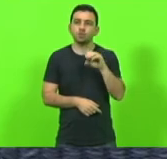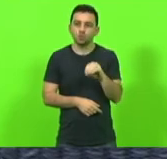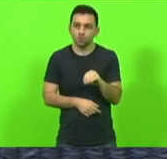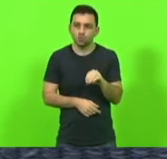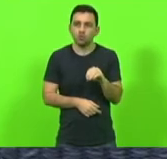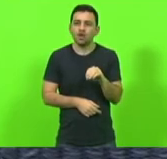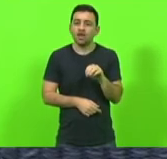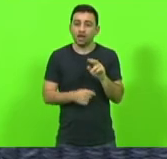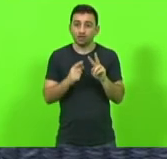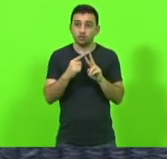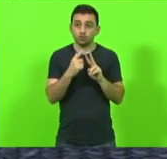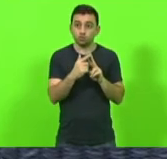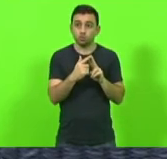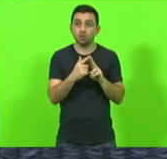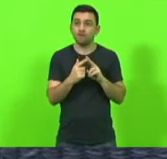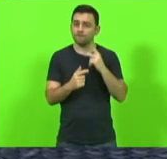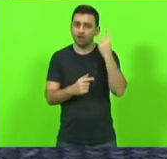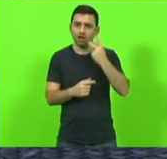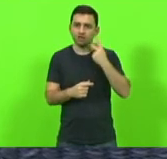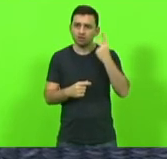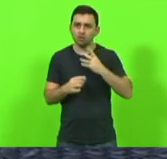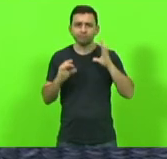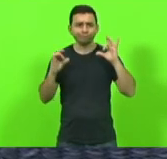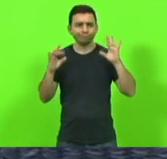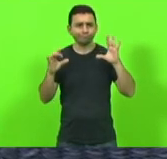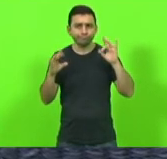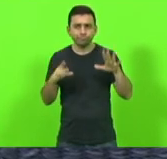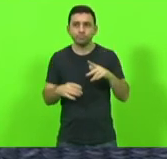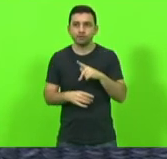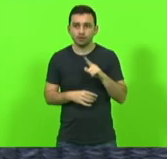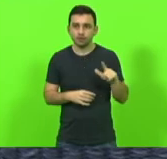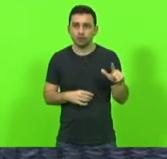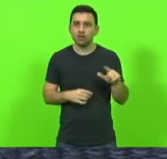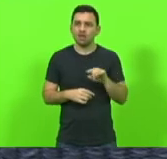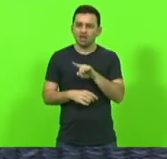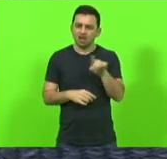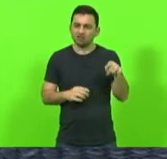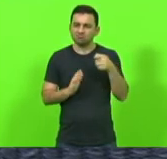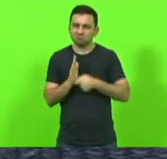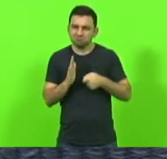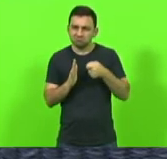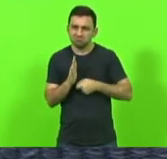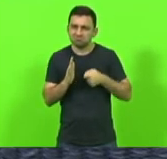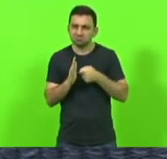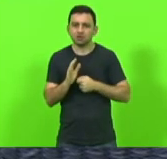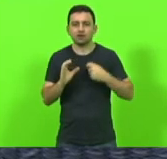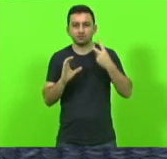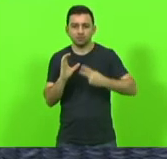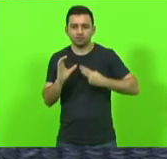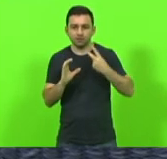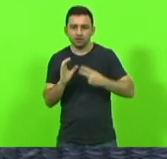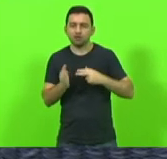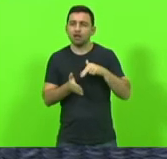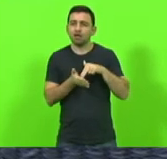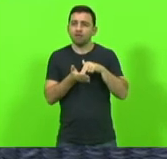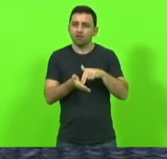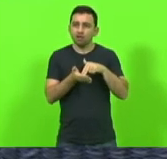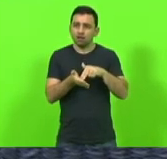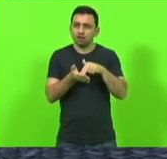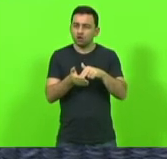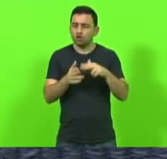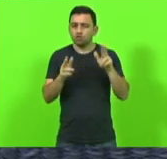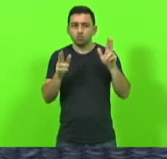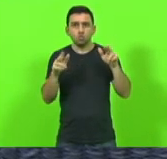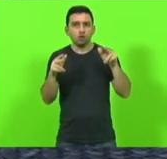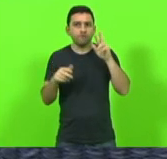duas vereadoras extraordinárias do Partido Liberal, que fazem um enfrentamento na Câmara de Vereadores de Navegantes nunca visto